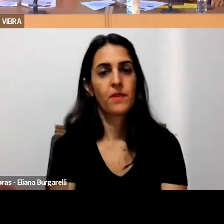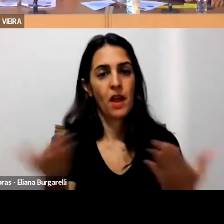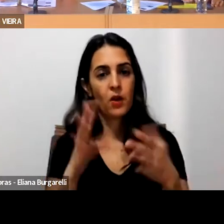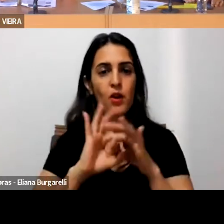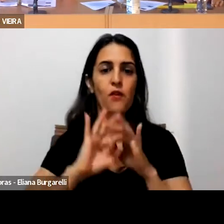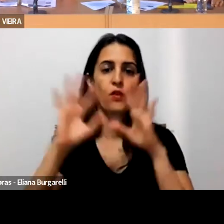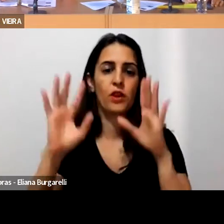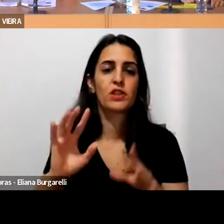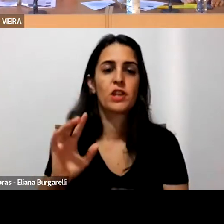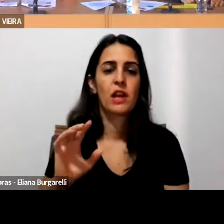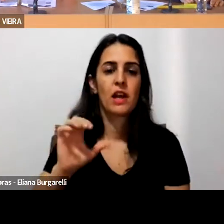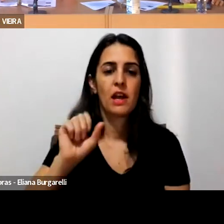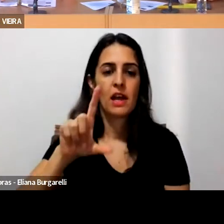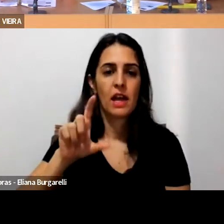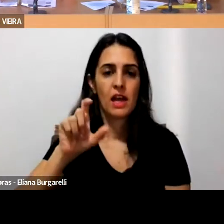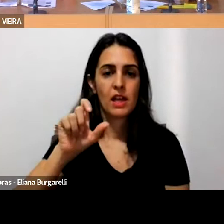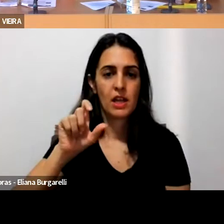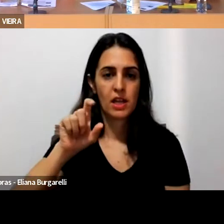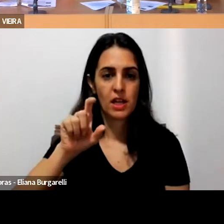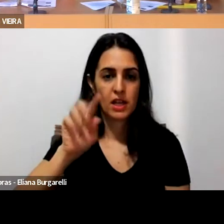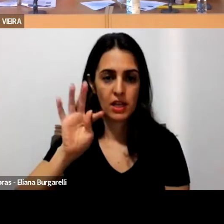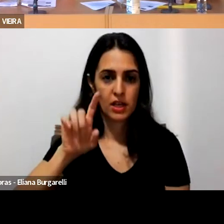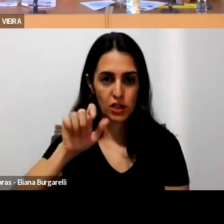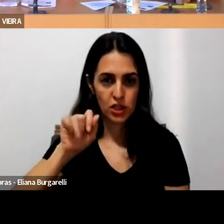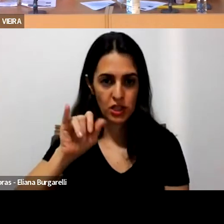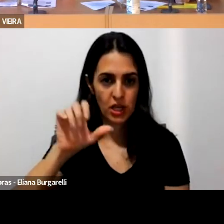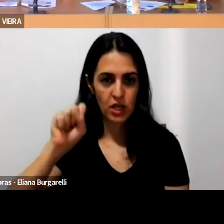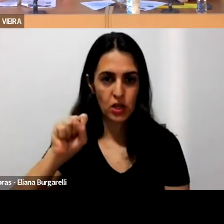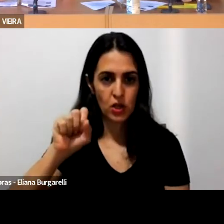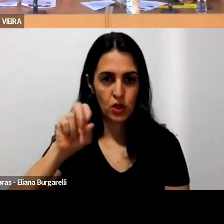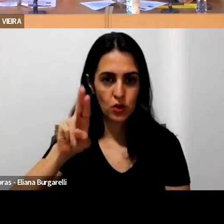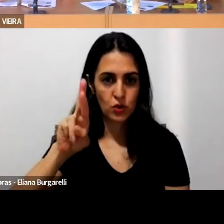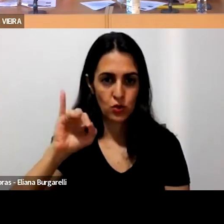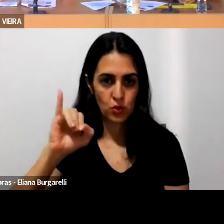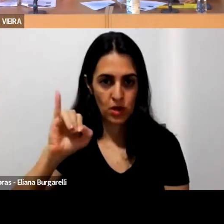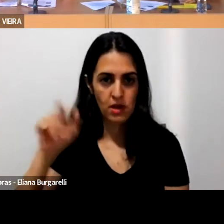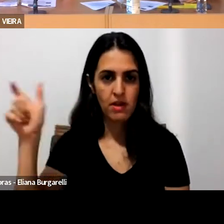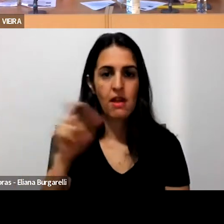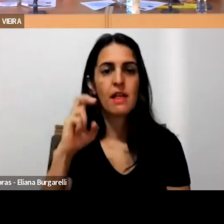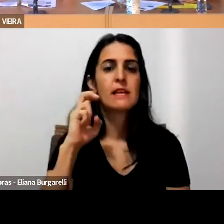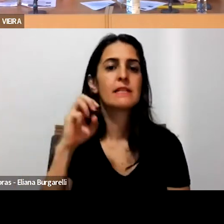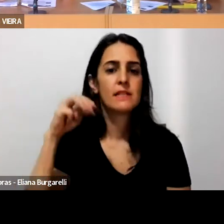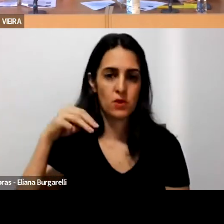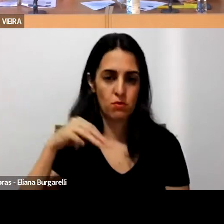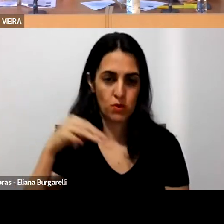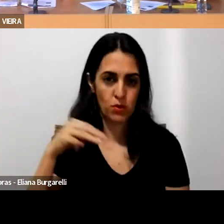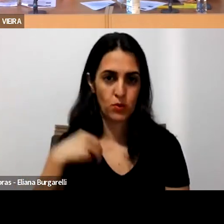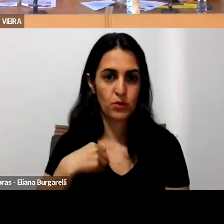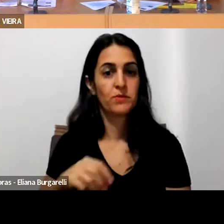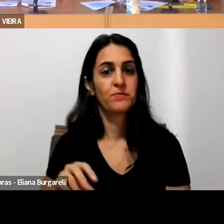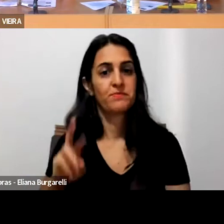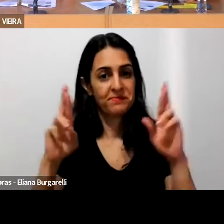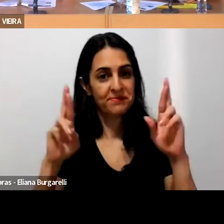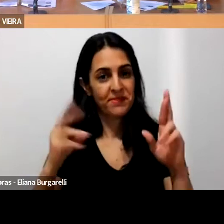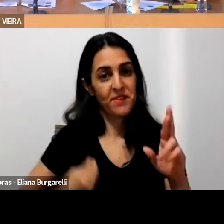intervir e agradeceria que respeitara os 5 minutos de intervenção. Eu gostaria muito de poder vê-la em